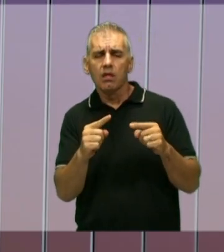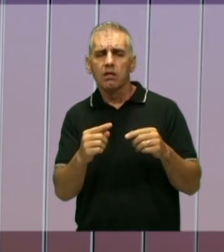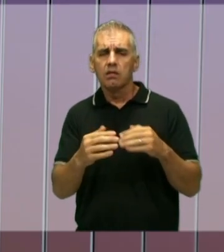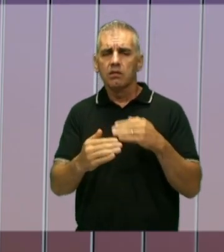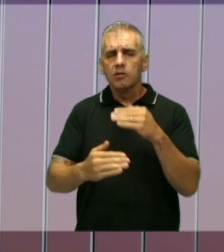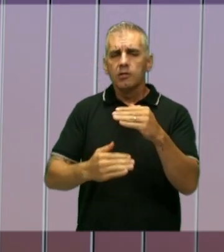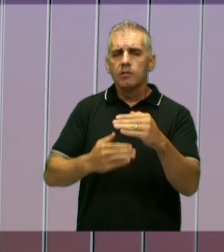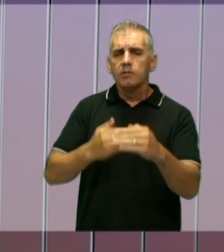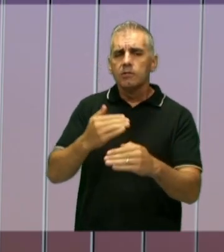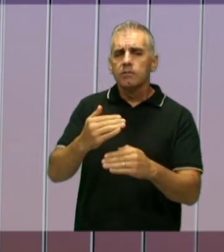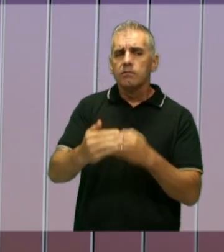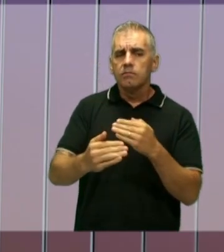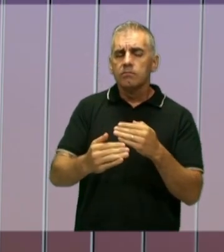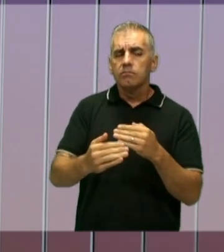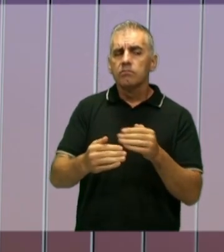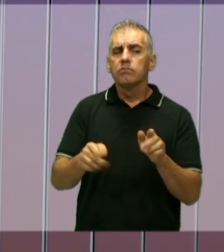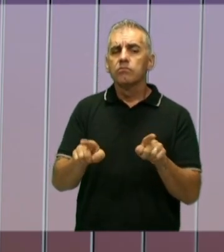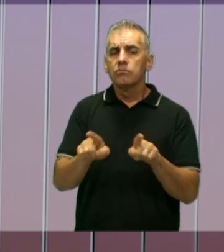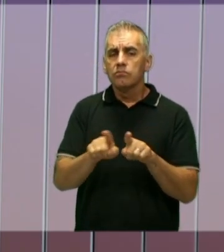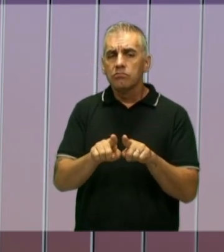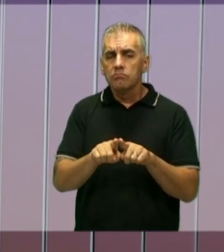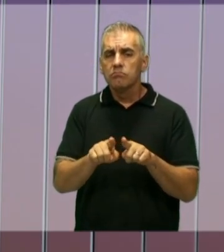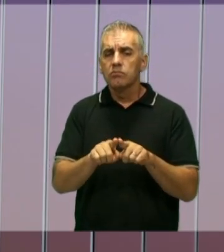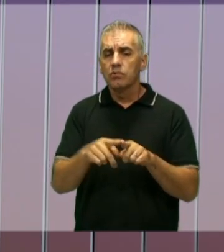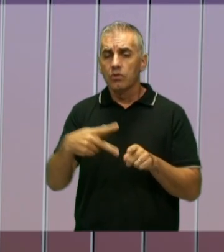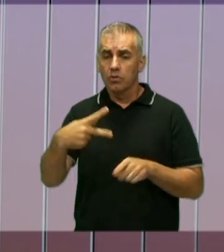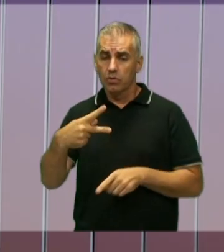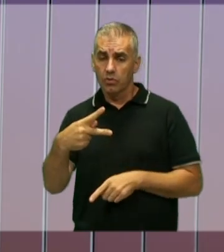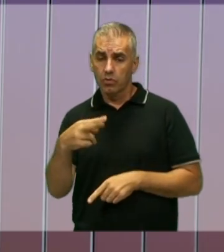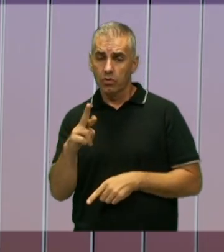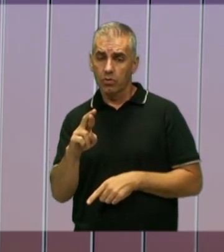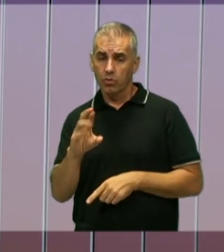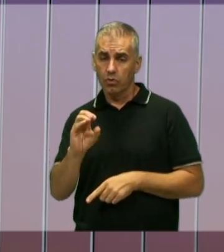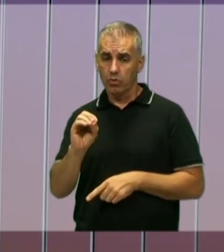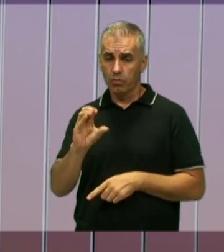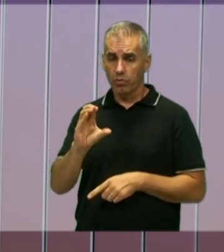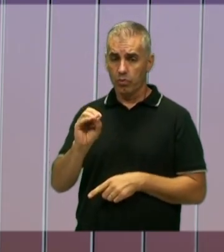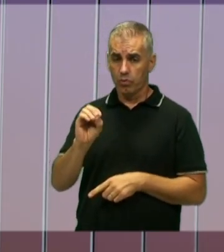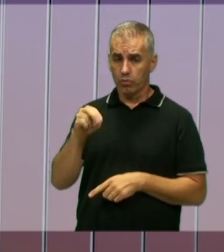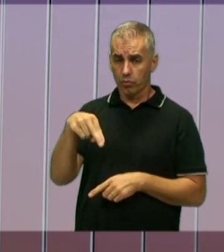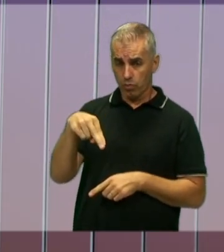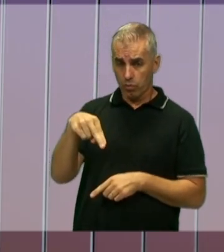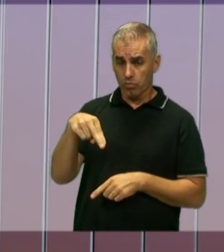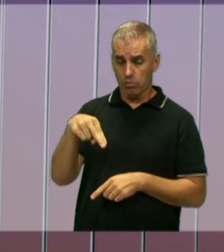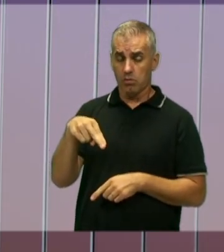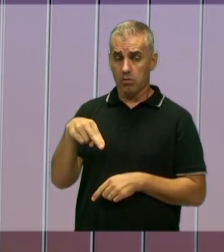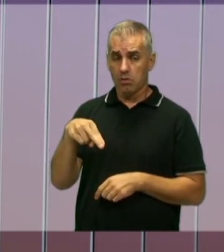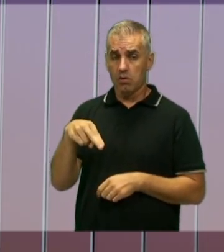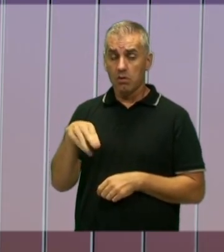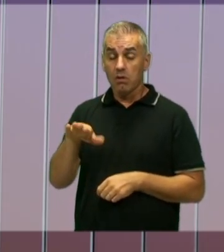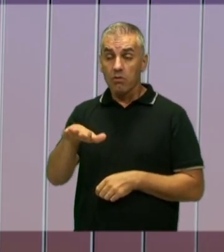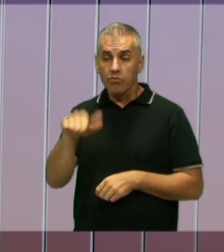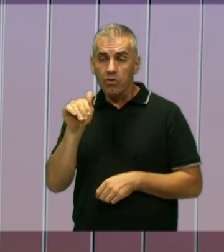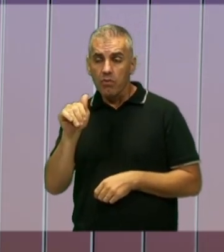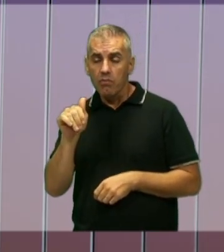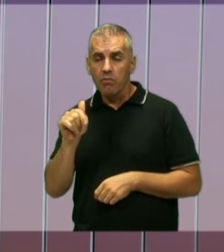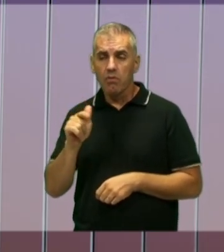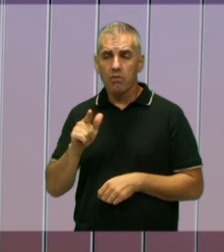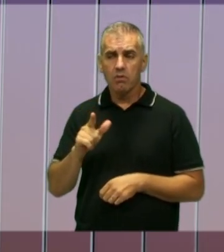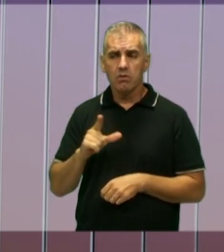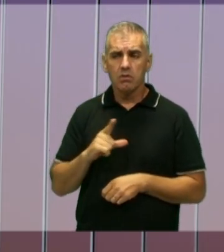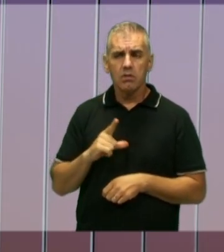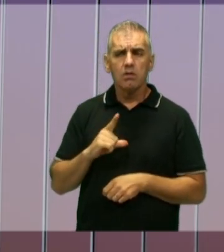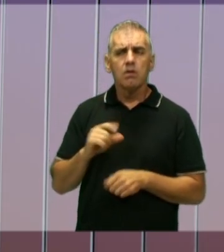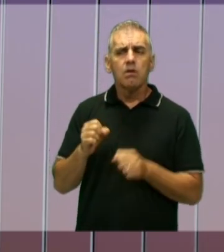ele acessou o PROCON e trouxe o PROCON para a conversa. Porque o PROCON, como um órgão que faz parte desse know-how,